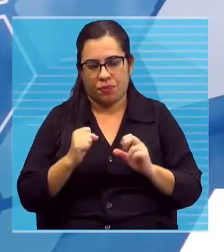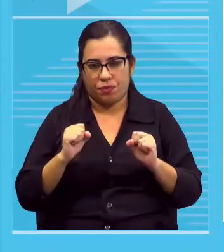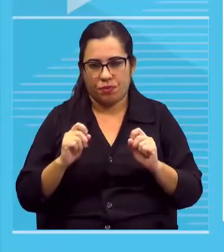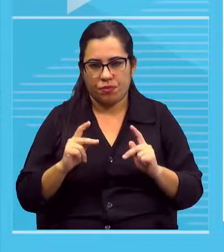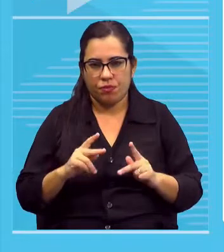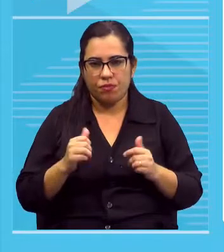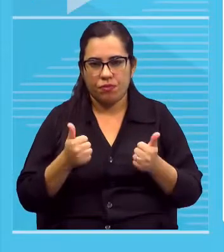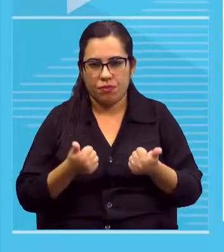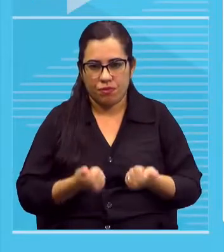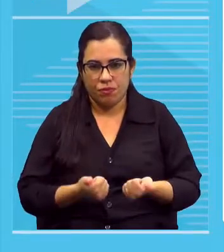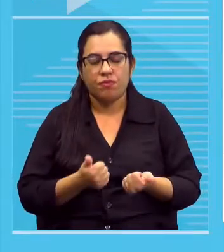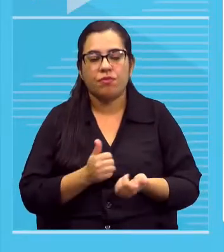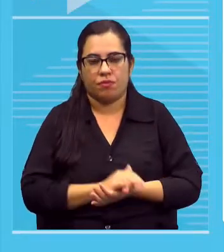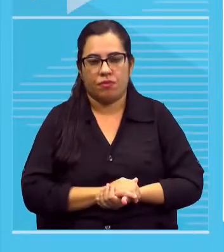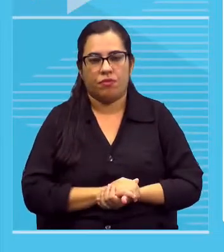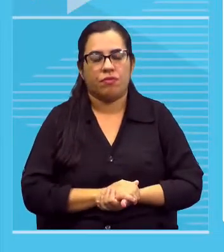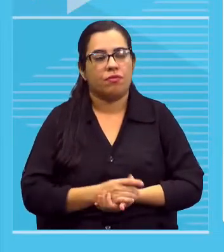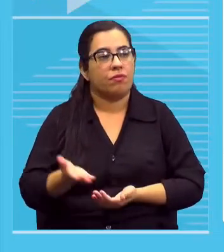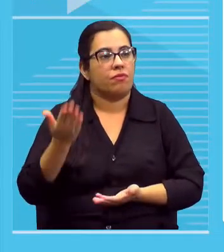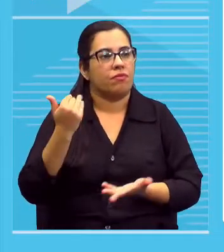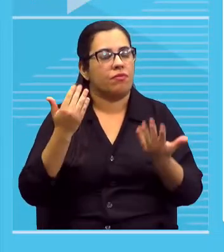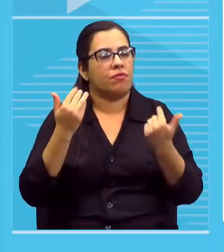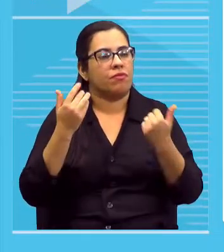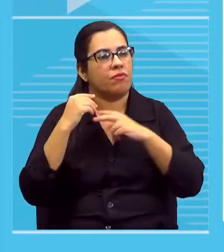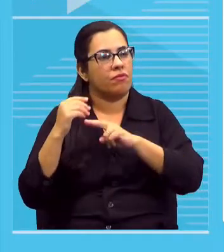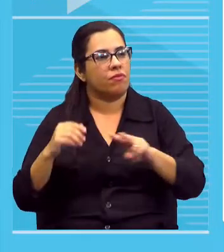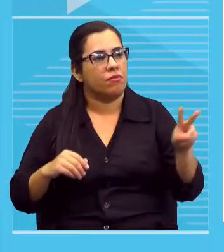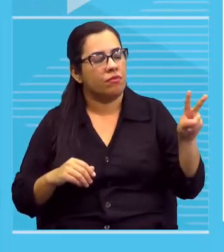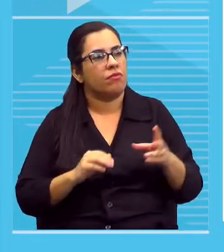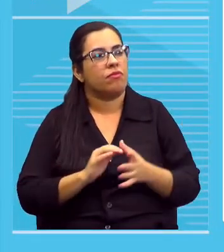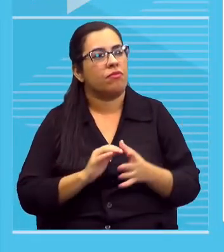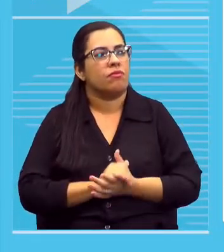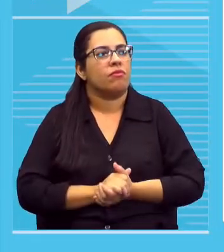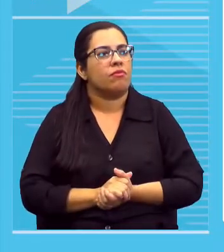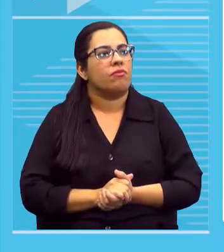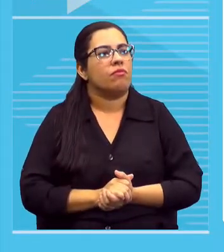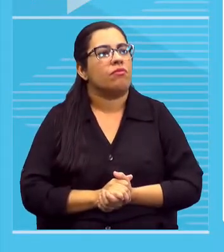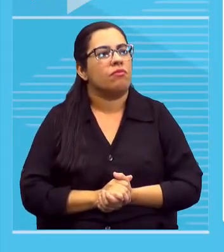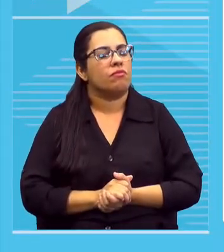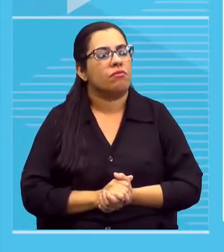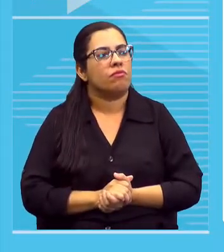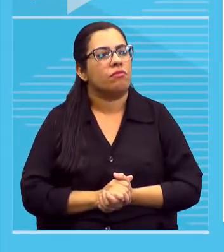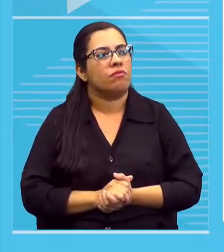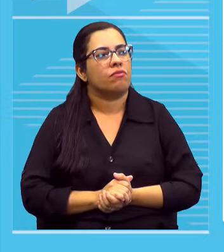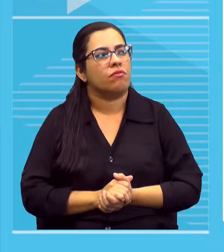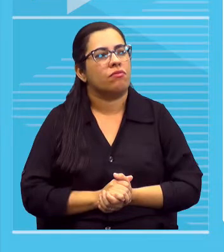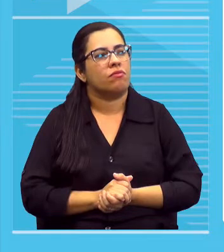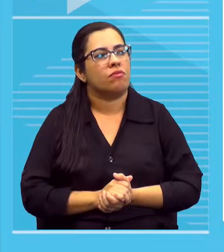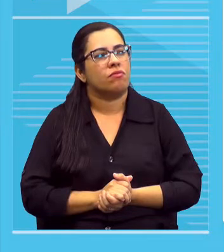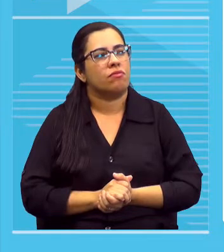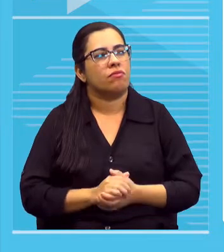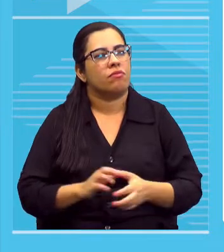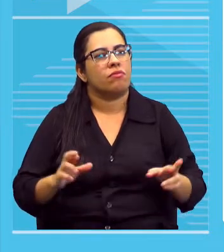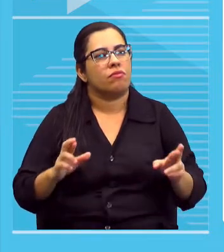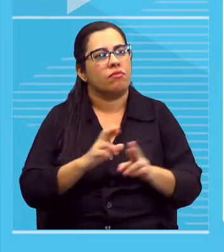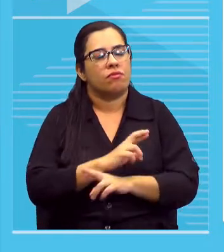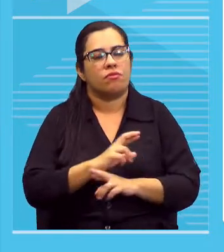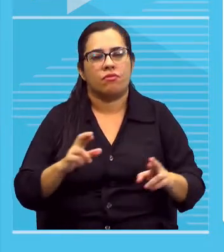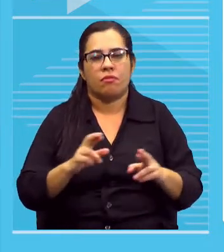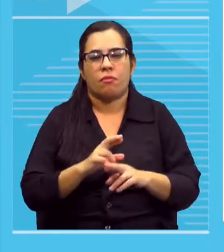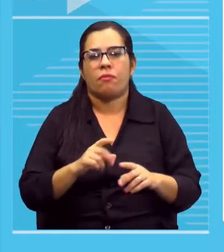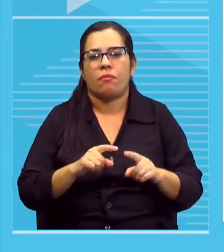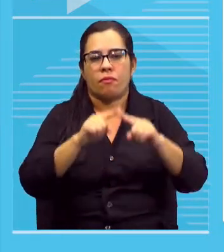da certo vamos aqui comigo jovem só Acompanha comigo que relações trigonométricas